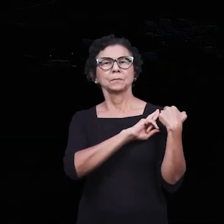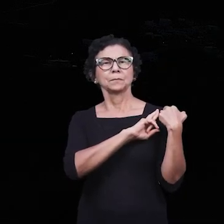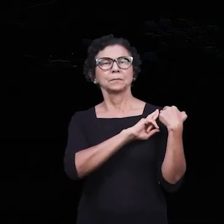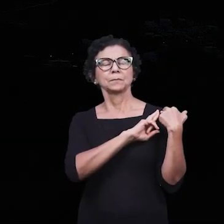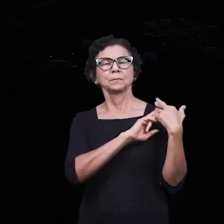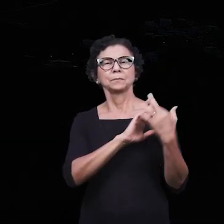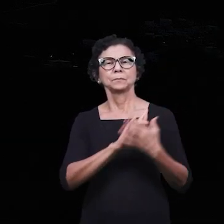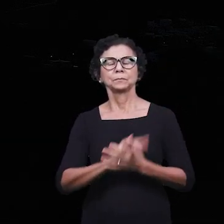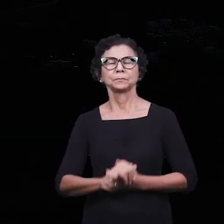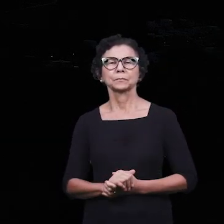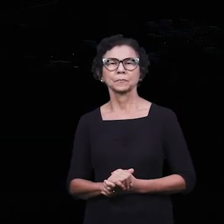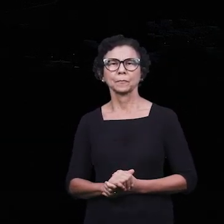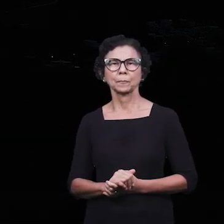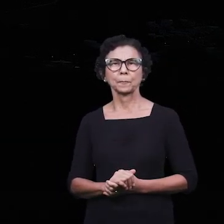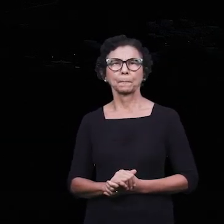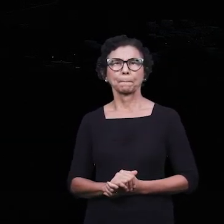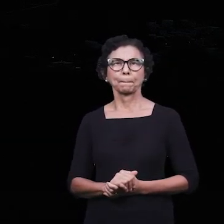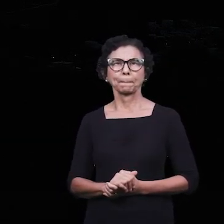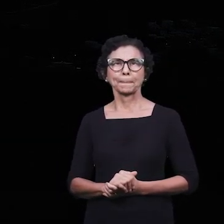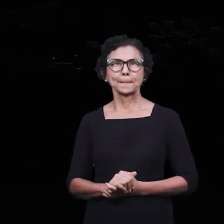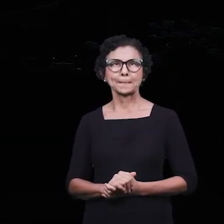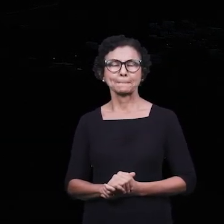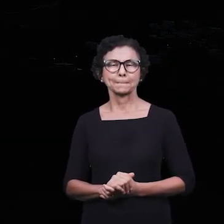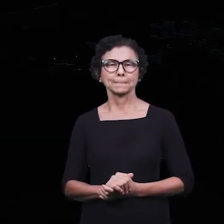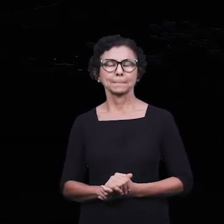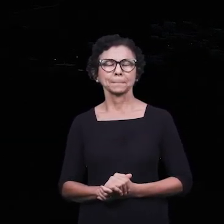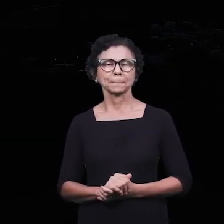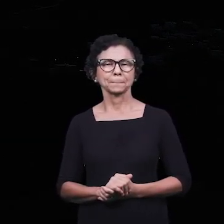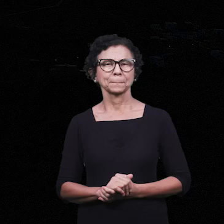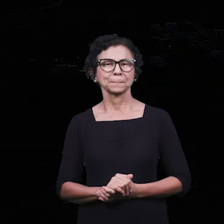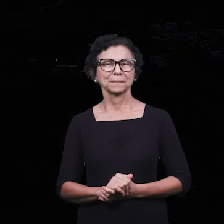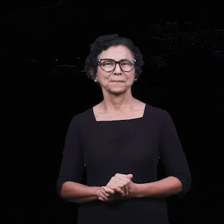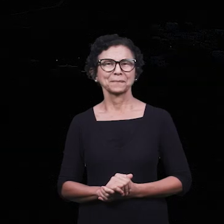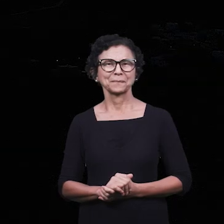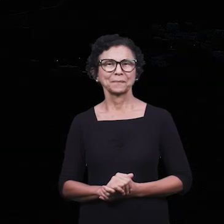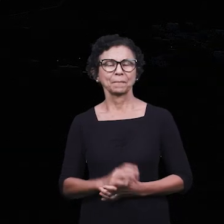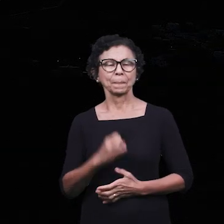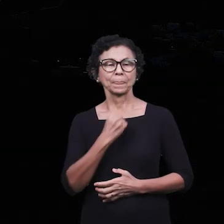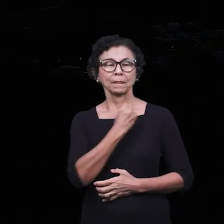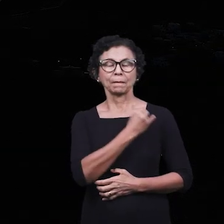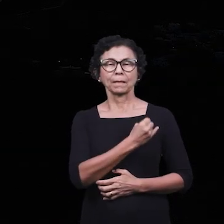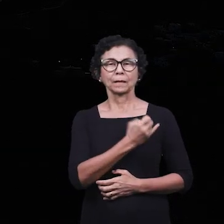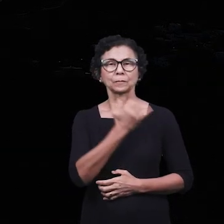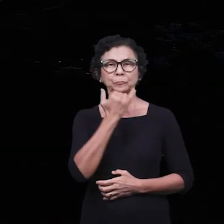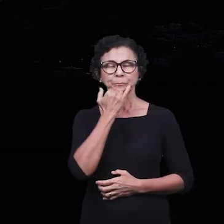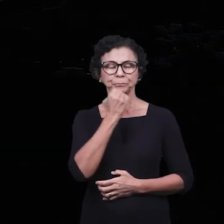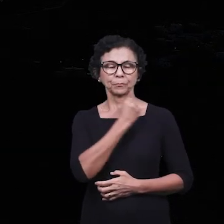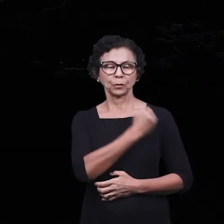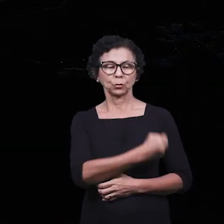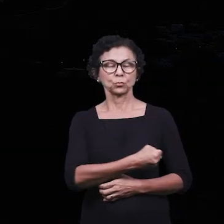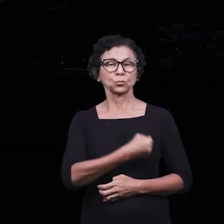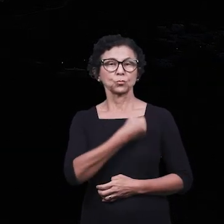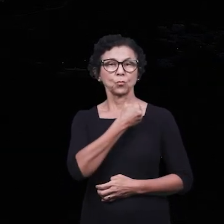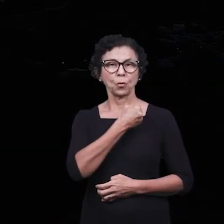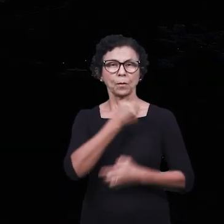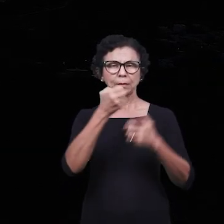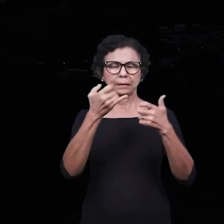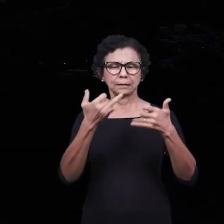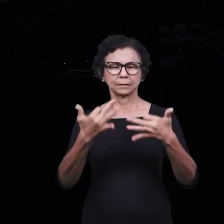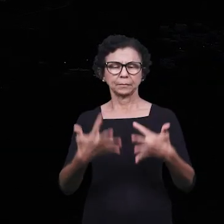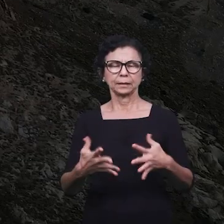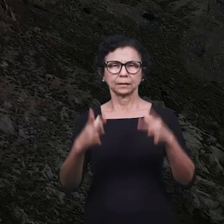João descreve como responsável o Evangelho de